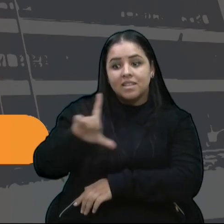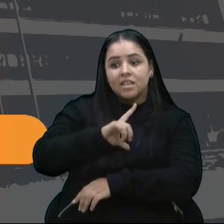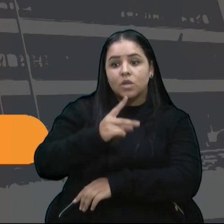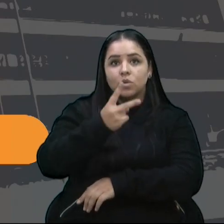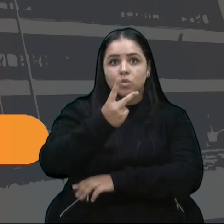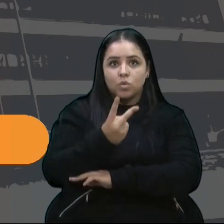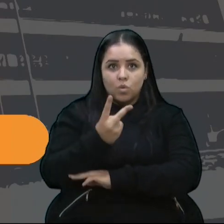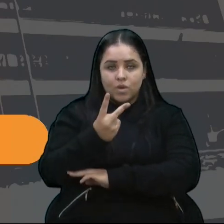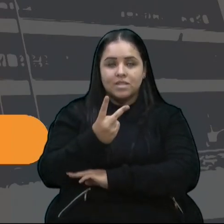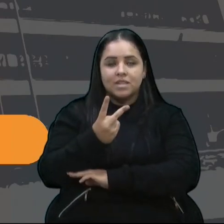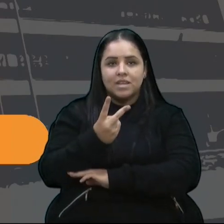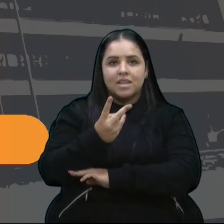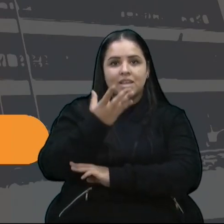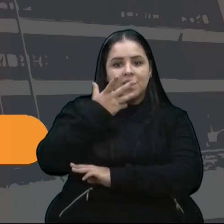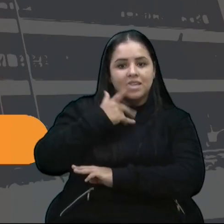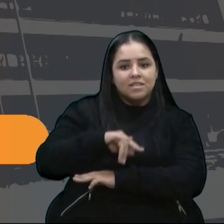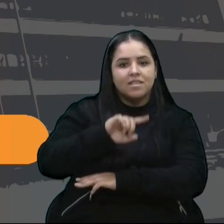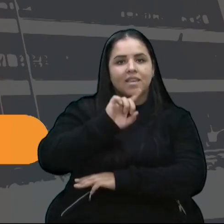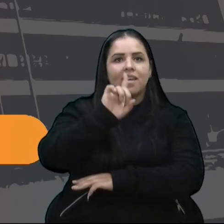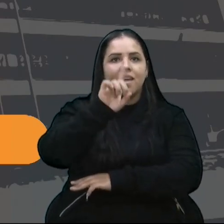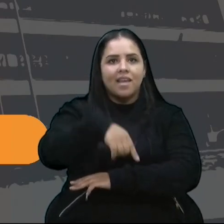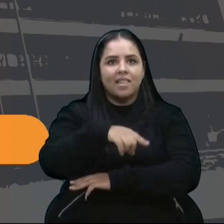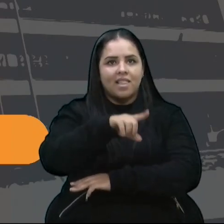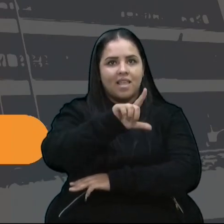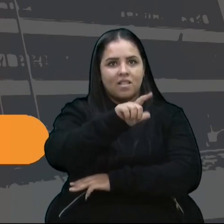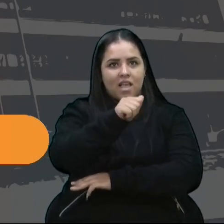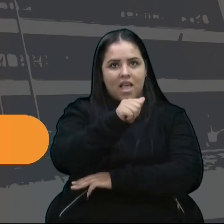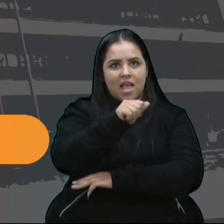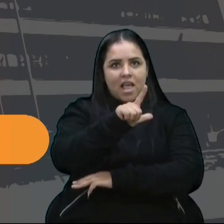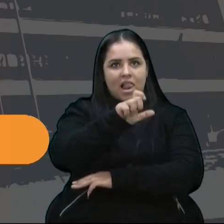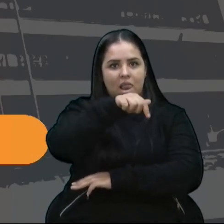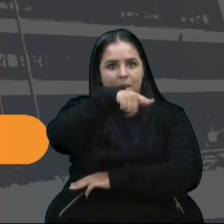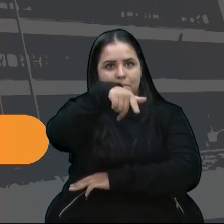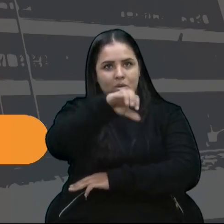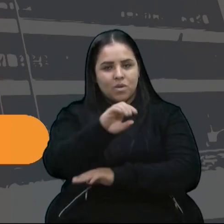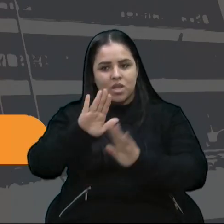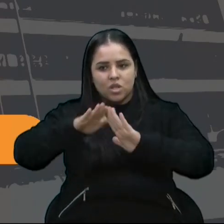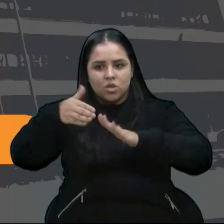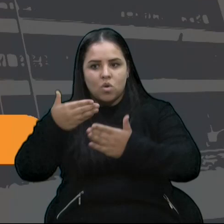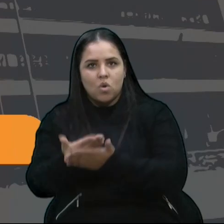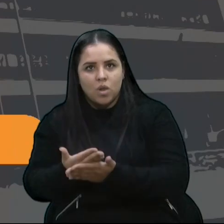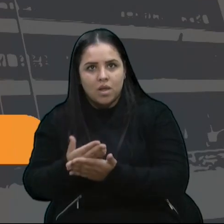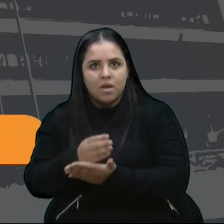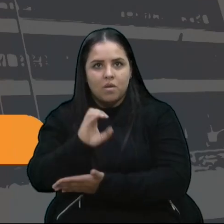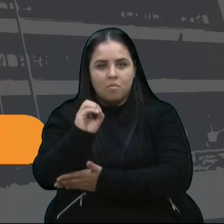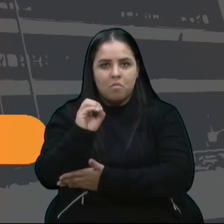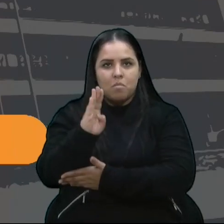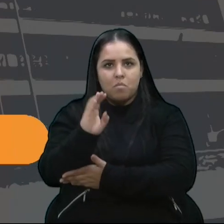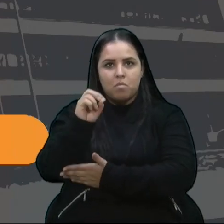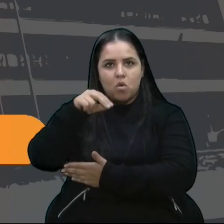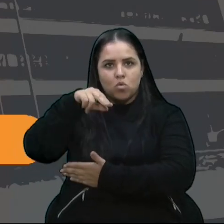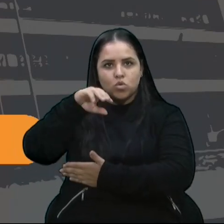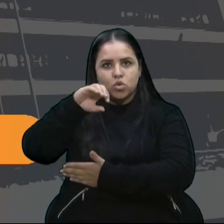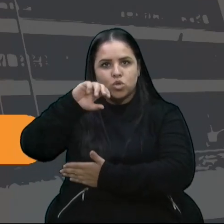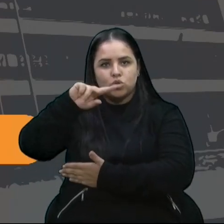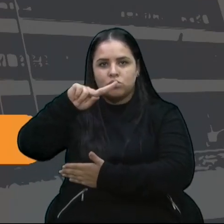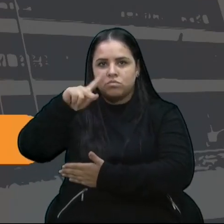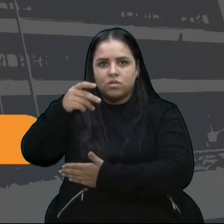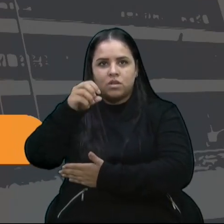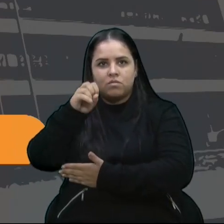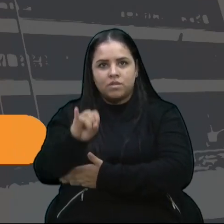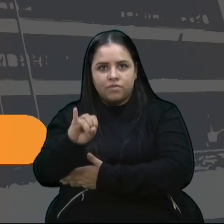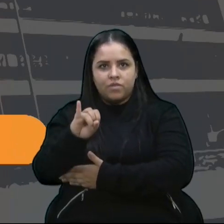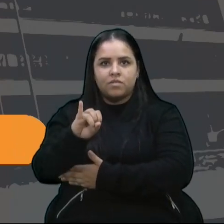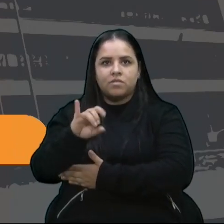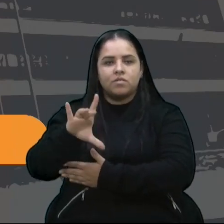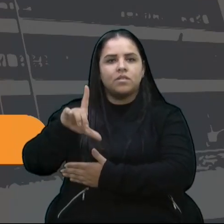do Complexo do Alemão na escola Bolshoi, que fica aí em Joinville, em Santa Catarina. Eles já tinham